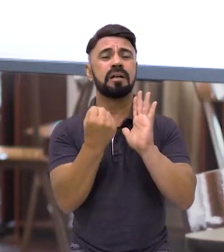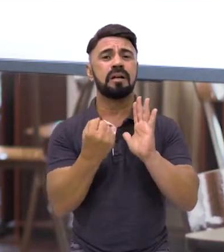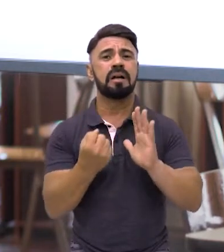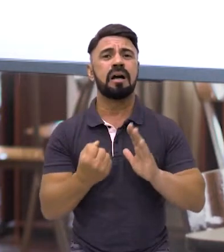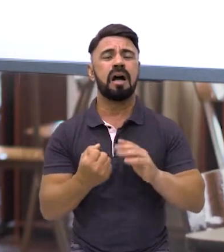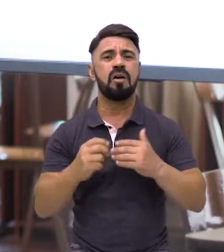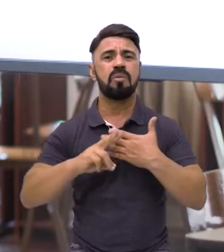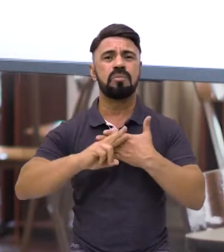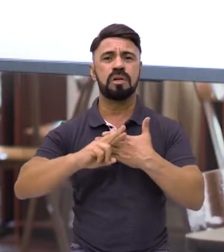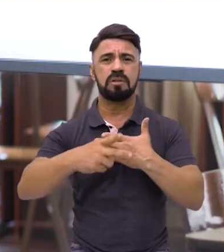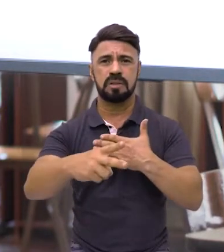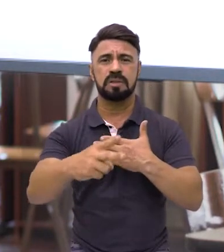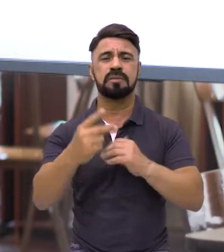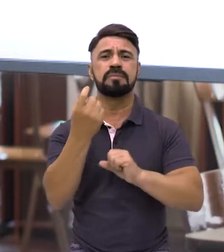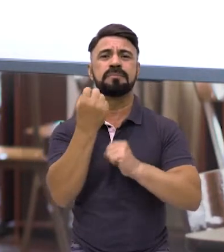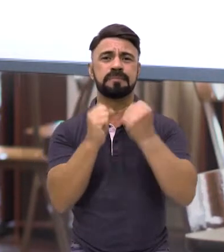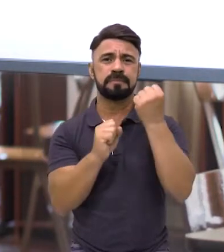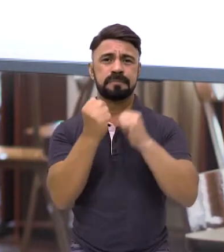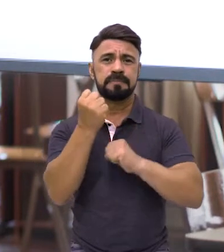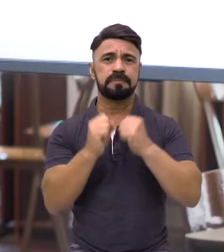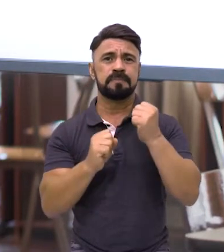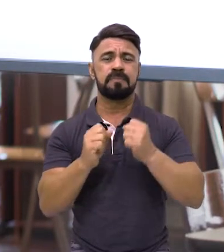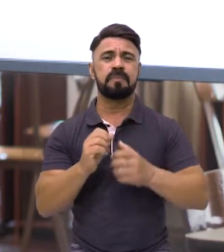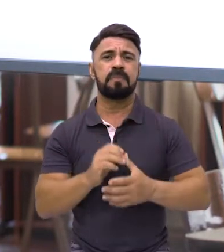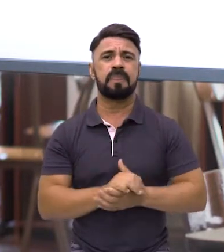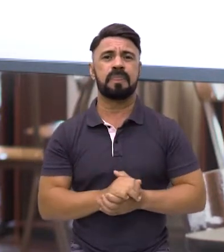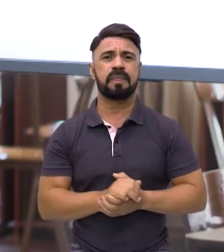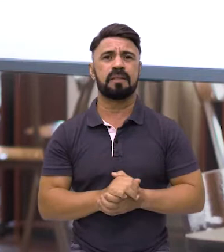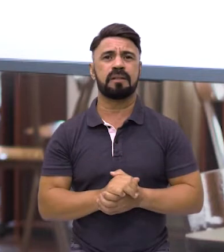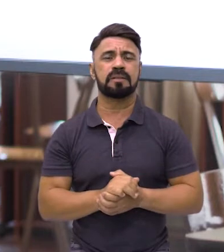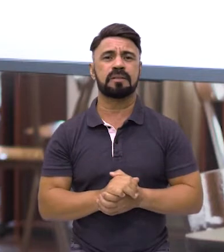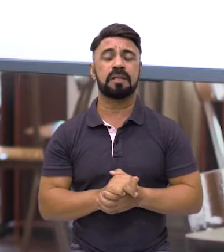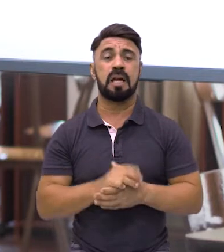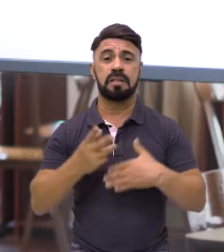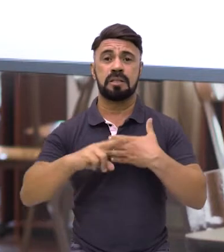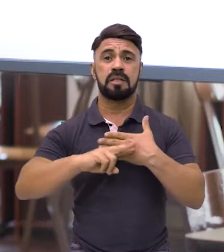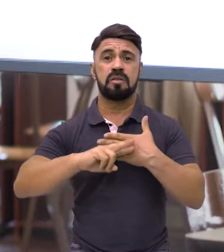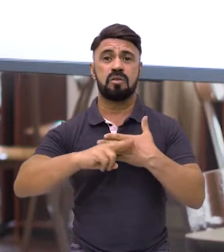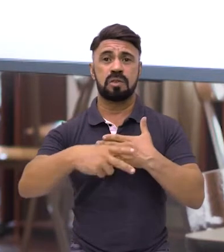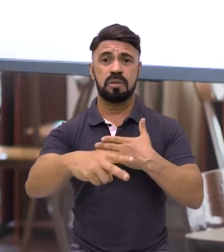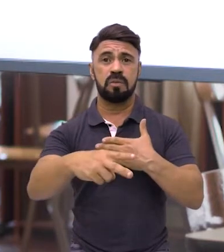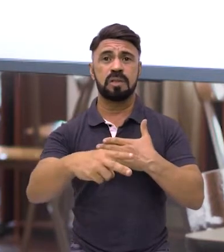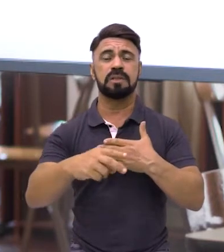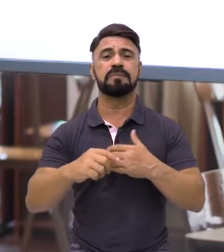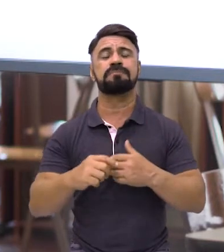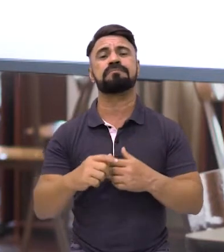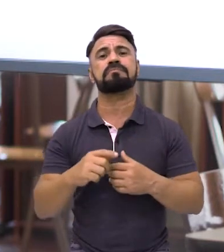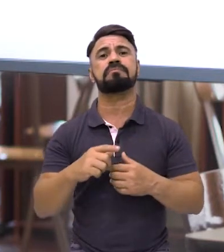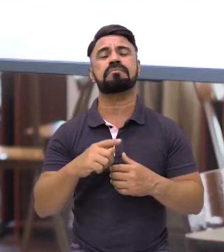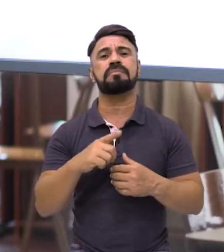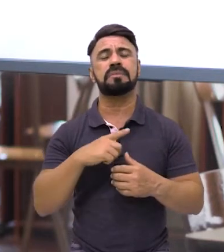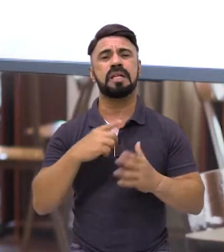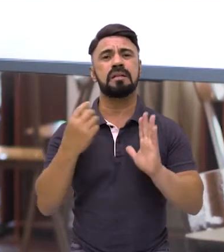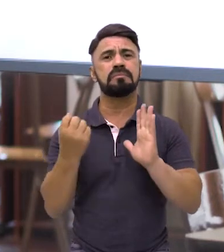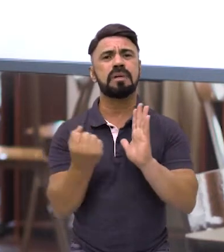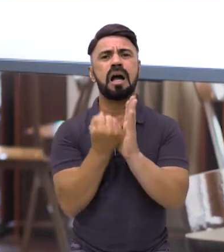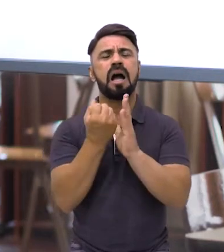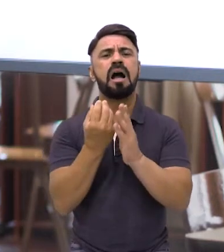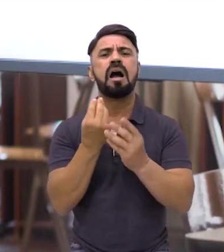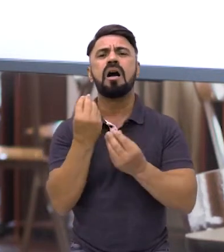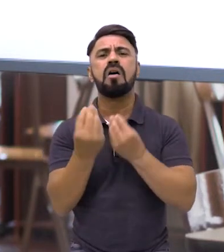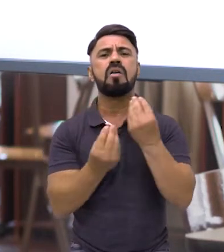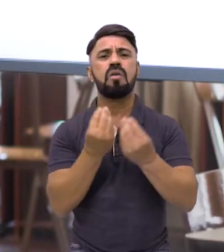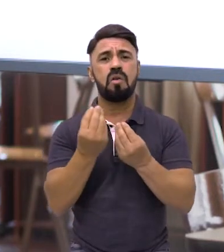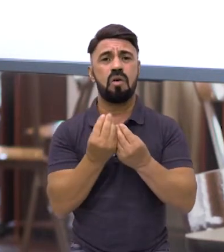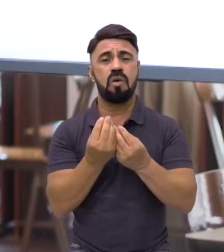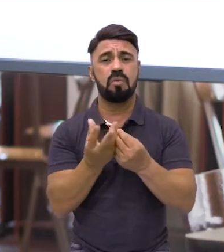como consequência dessa industrialização. Essas consequências, elas estão marcadas de que